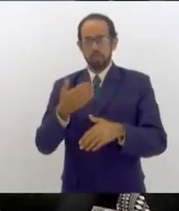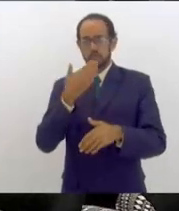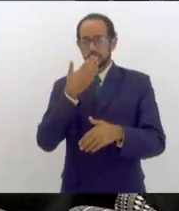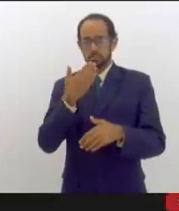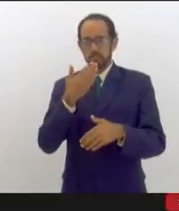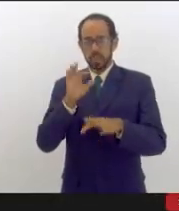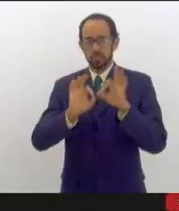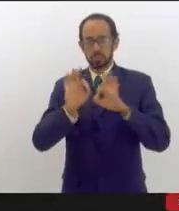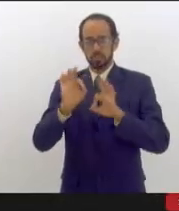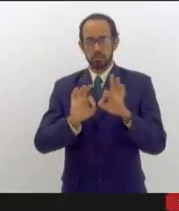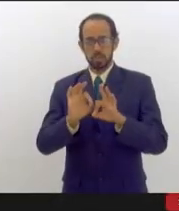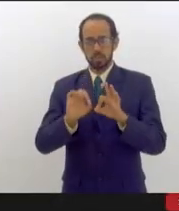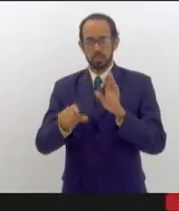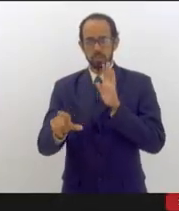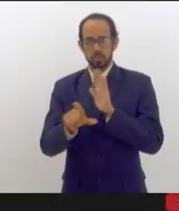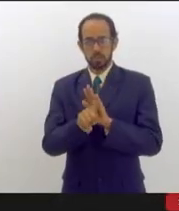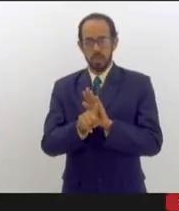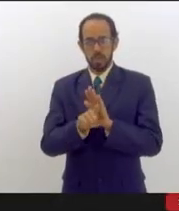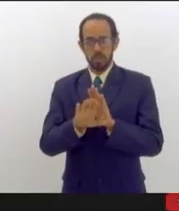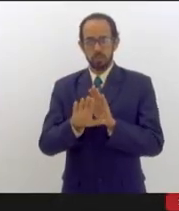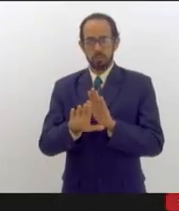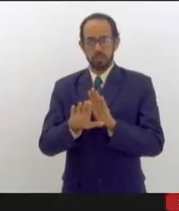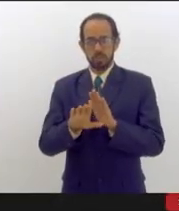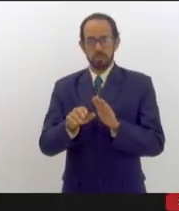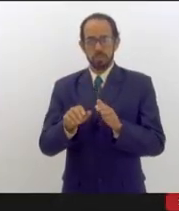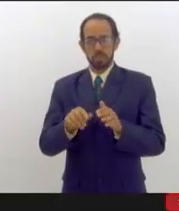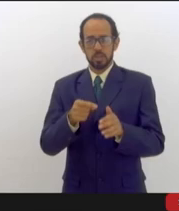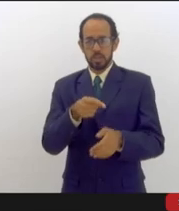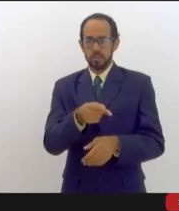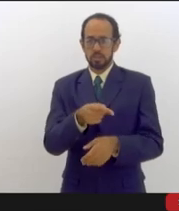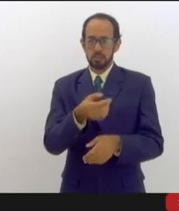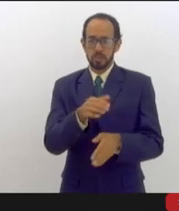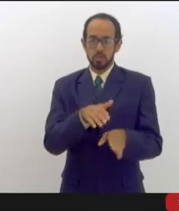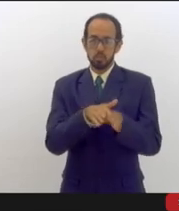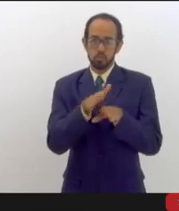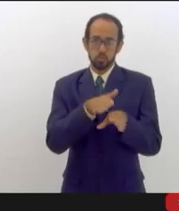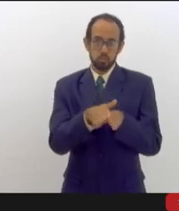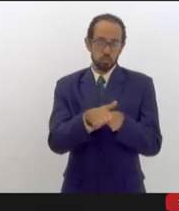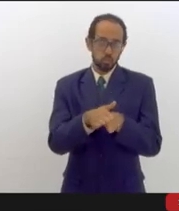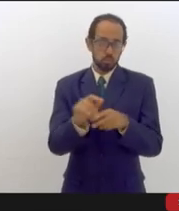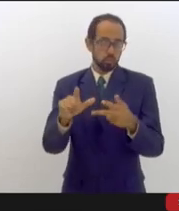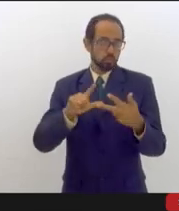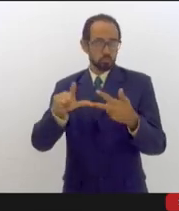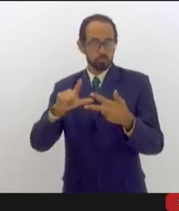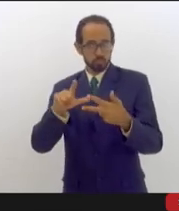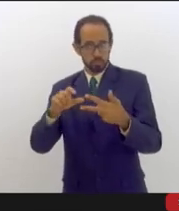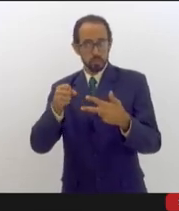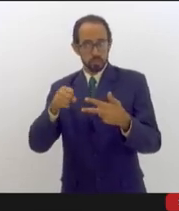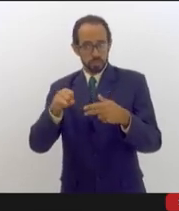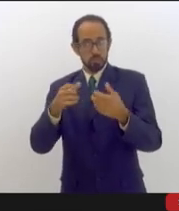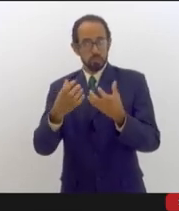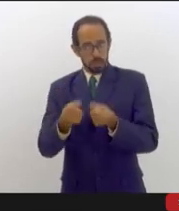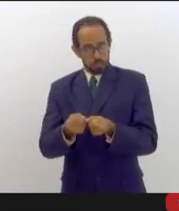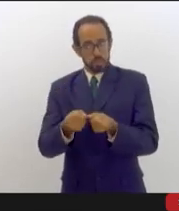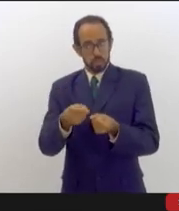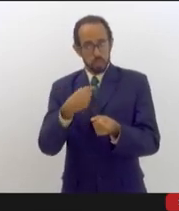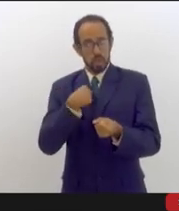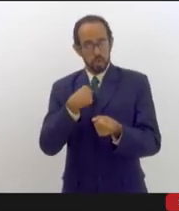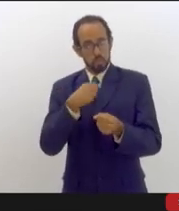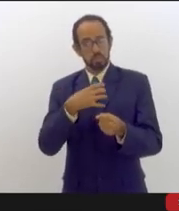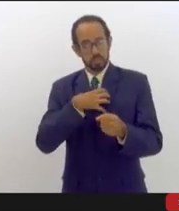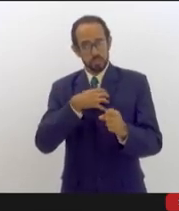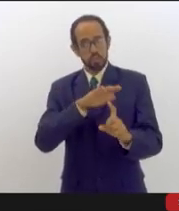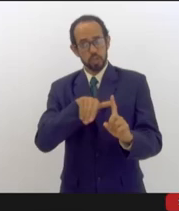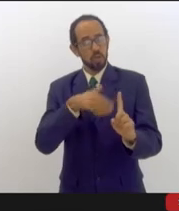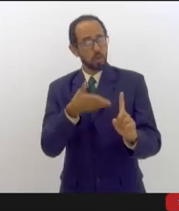nos projetos de lei e agora aqui é uma indicação Legislativa se ela permite eu ficaria muito honrado mas